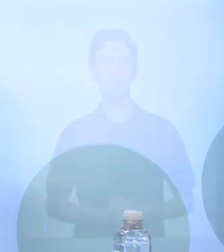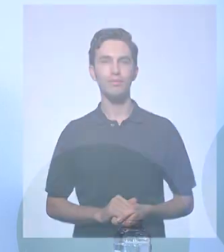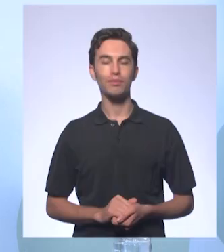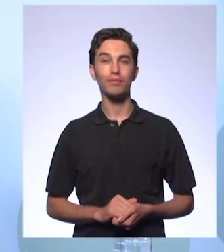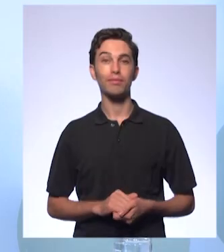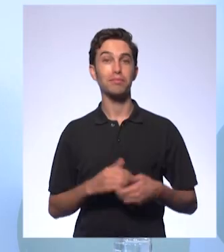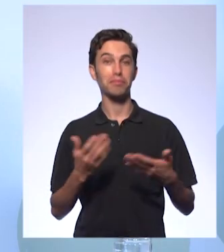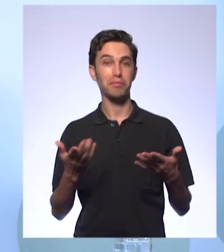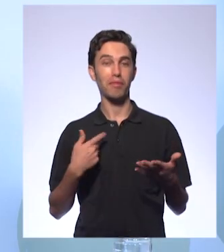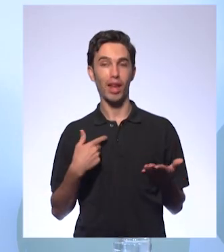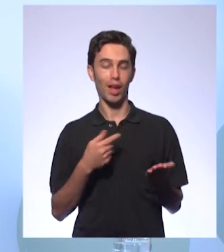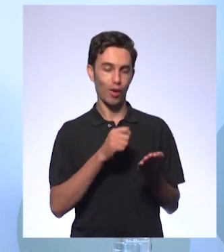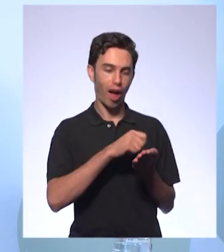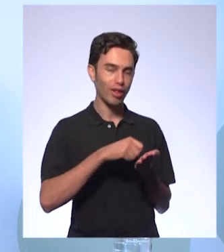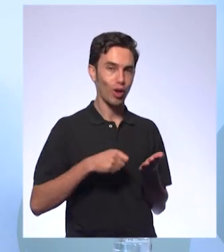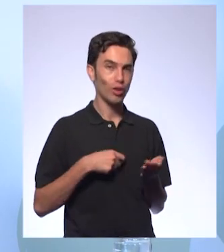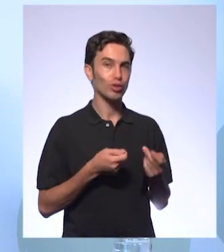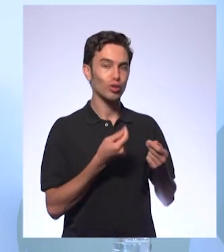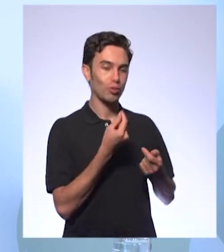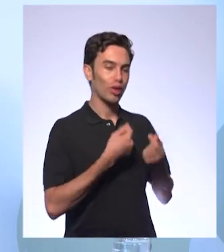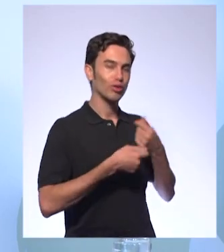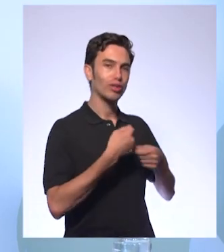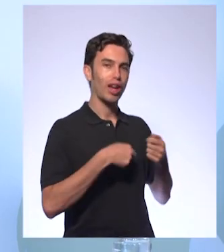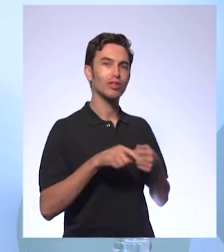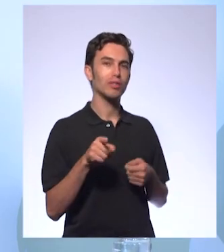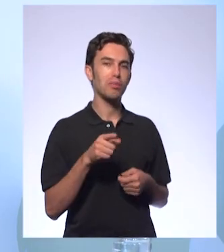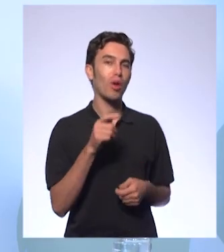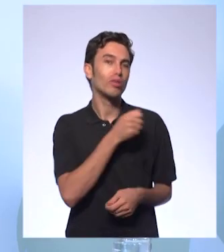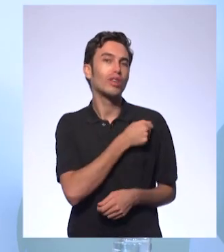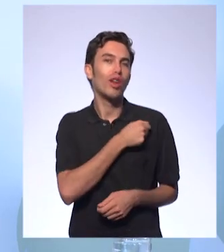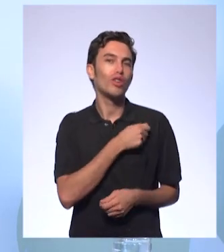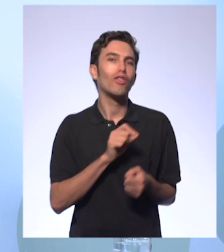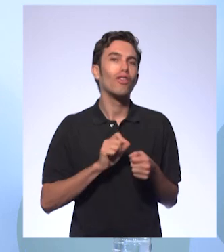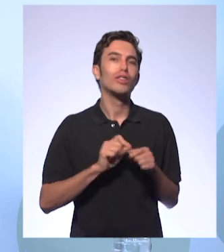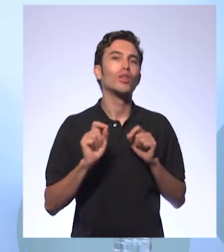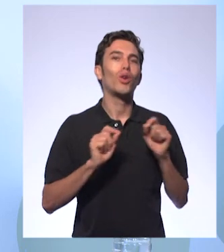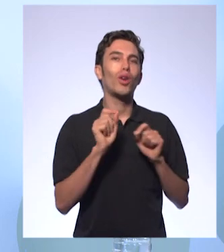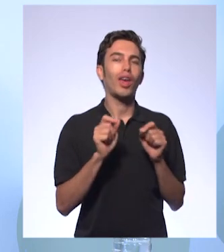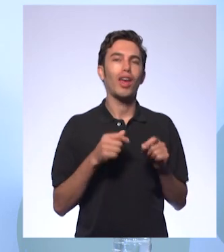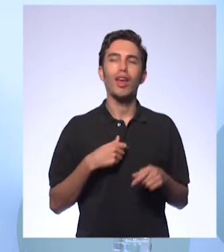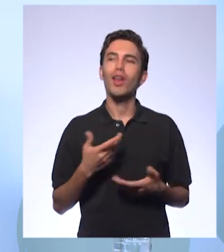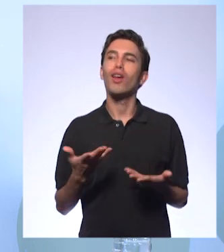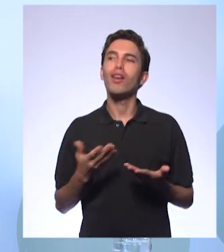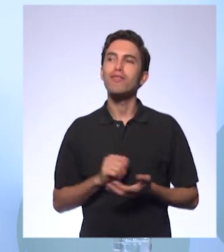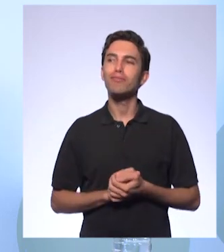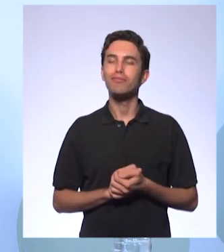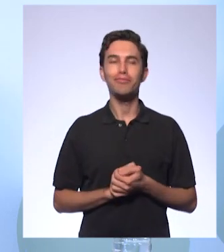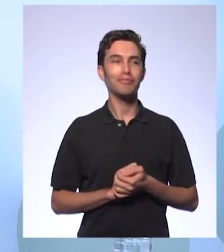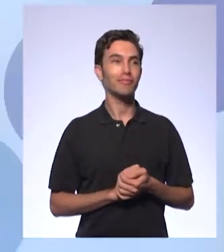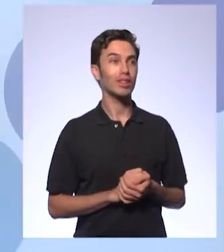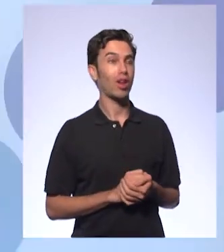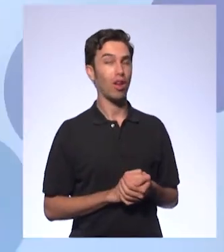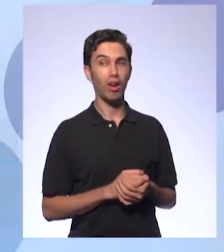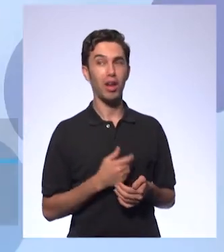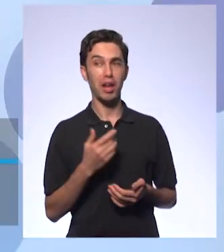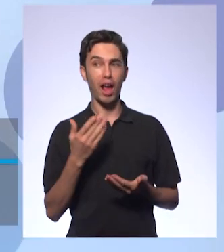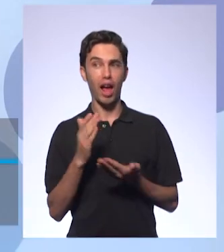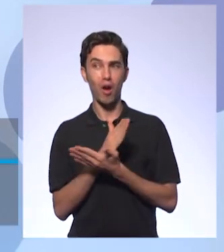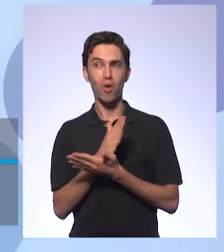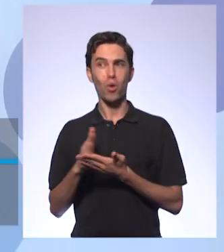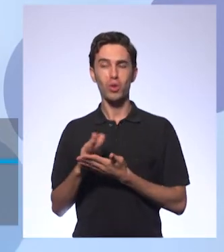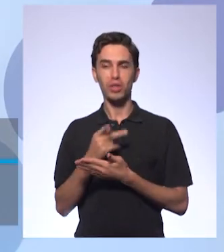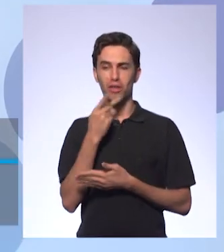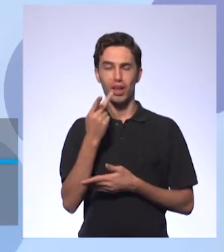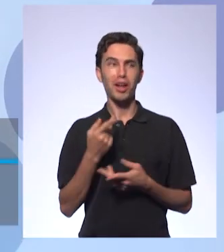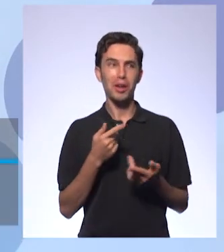Então, eu anoto os meus gastos. E os alunos vão fazer o quê para ler com gosto, com vontade? Tem um pessoal aqui dizendo que tem o mesmo problema de